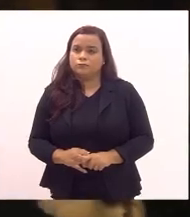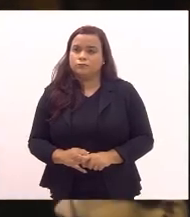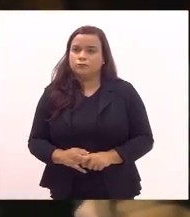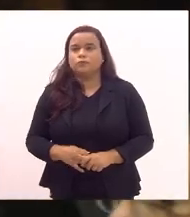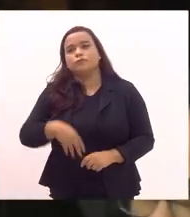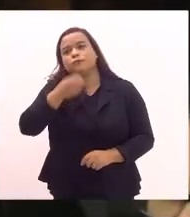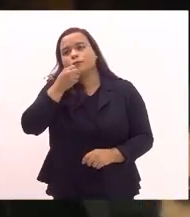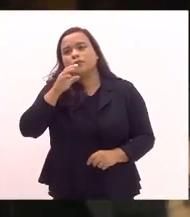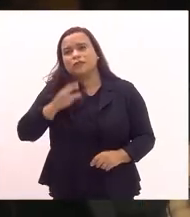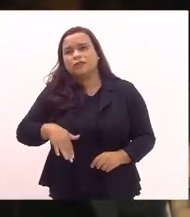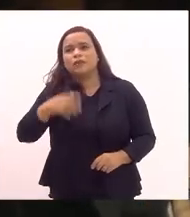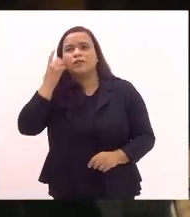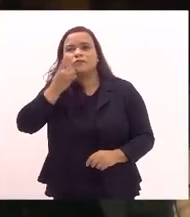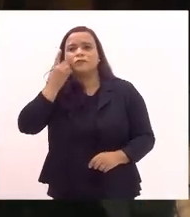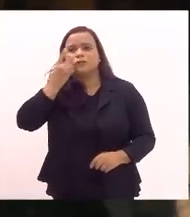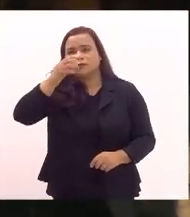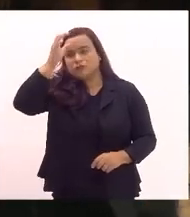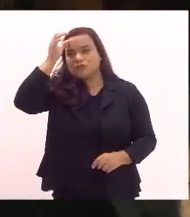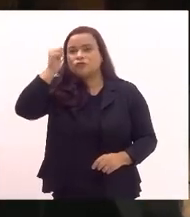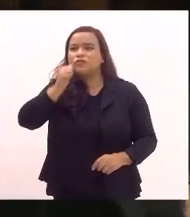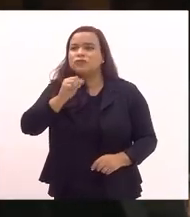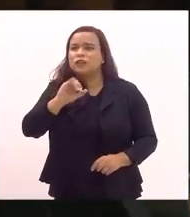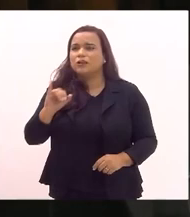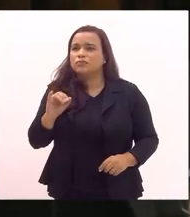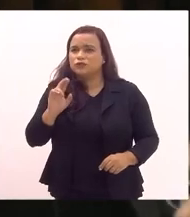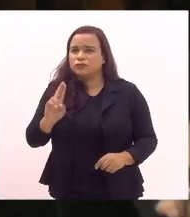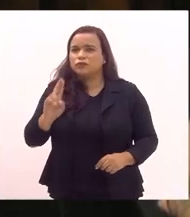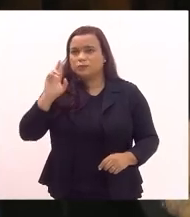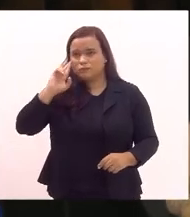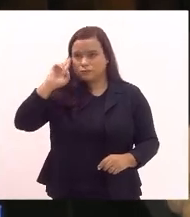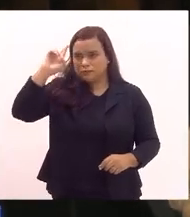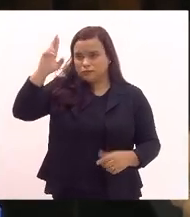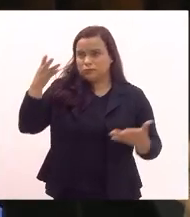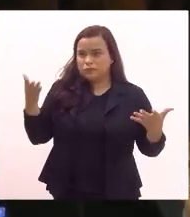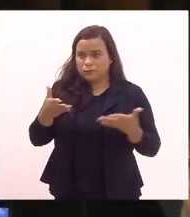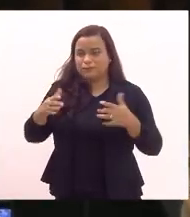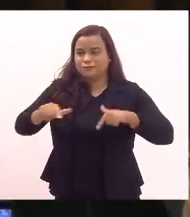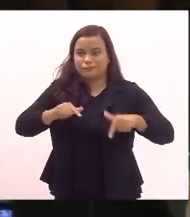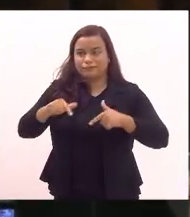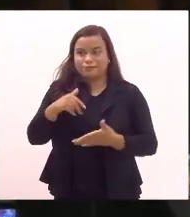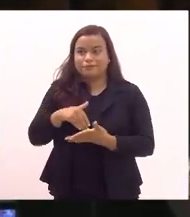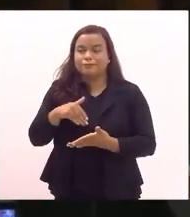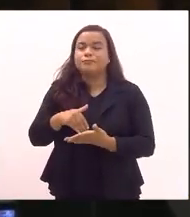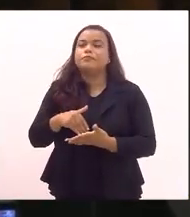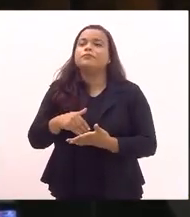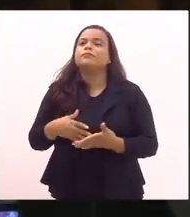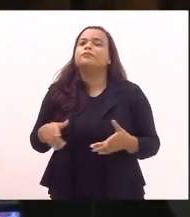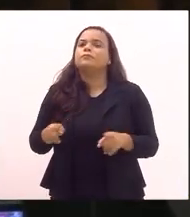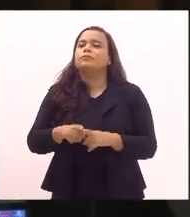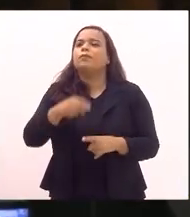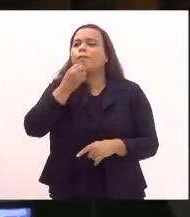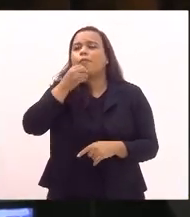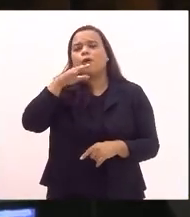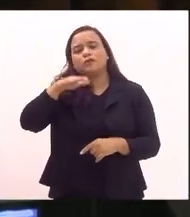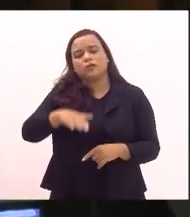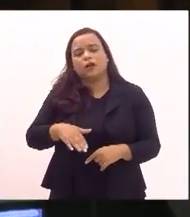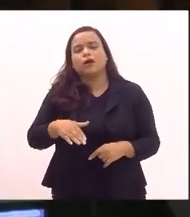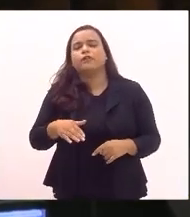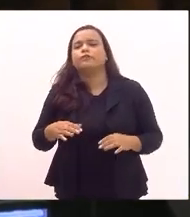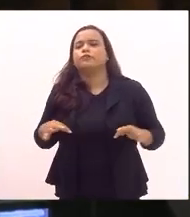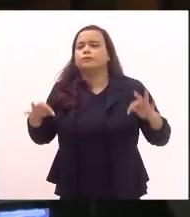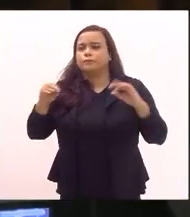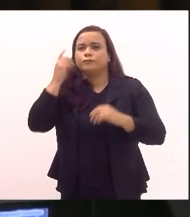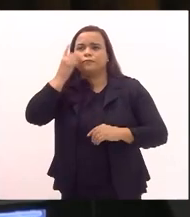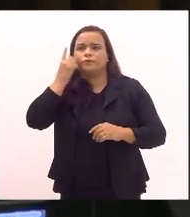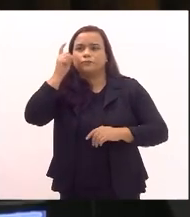Oi boa tarde Deputado a tia Ju que está presidindo o expediente final Boa tarde os deputados deputados aqui